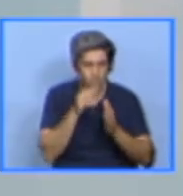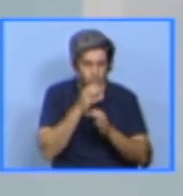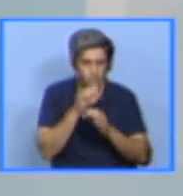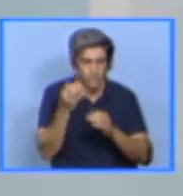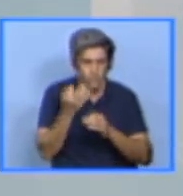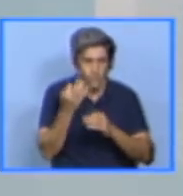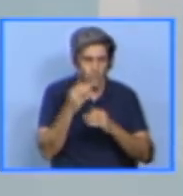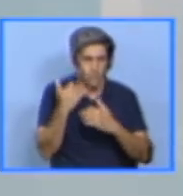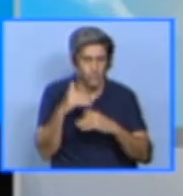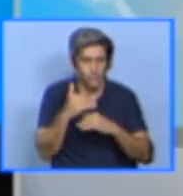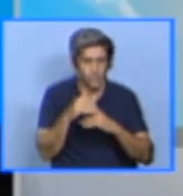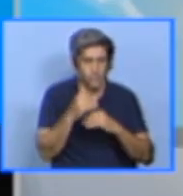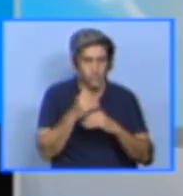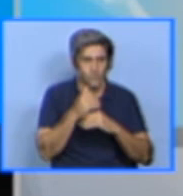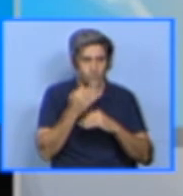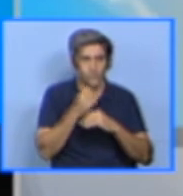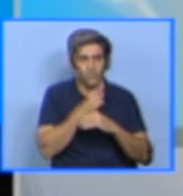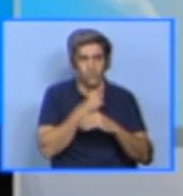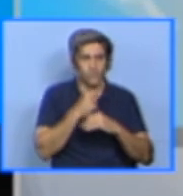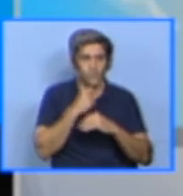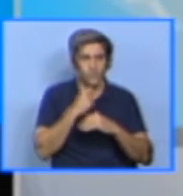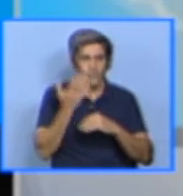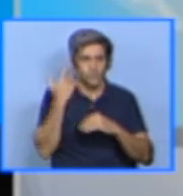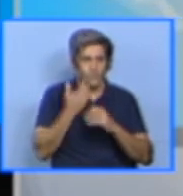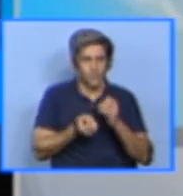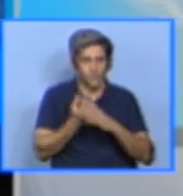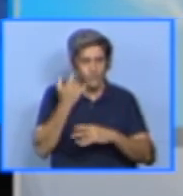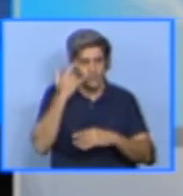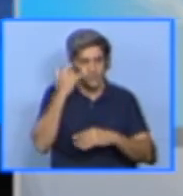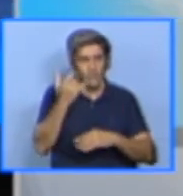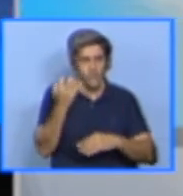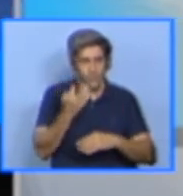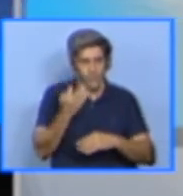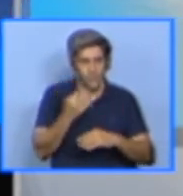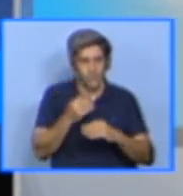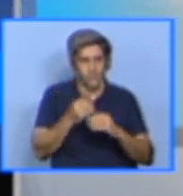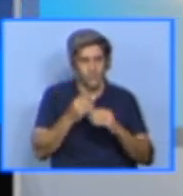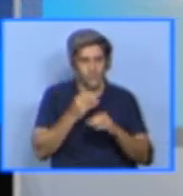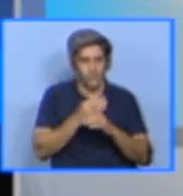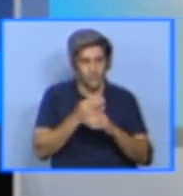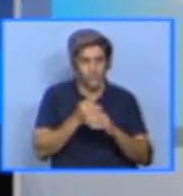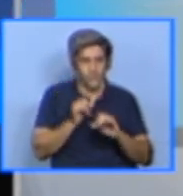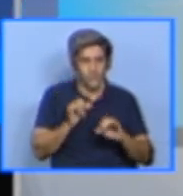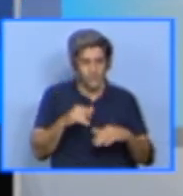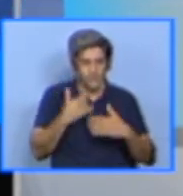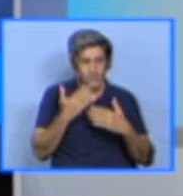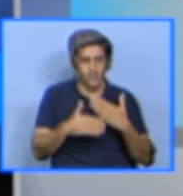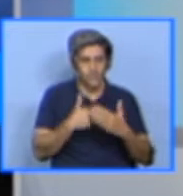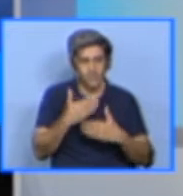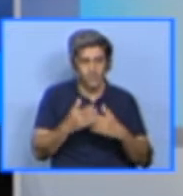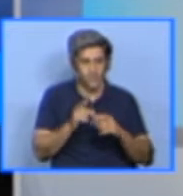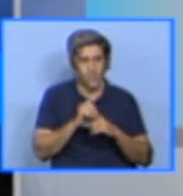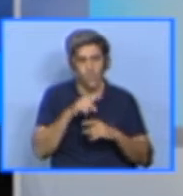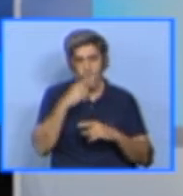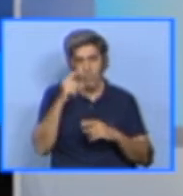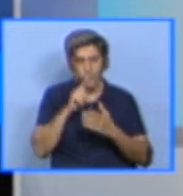extraordinário que o Padre Ehrenfried teve esta ideia de iniciar e dar continuidade, como outros